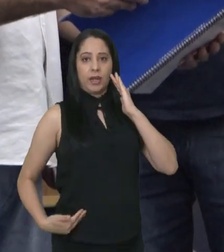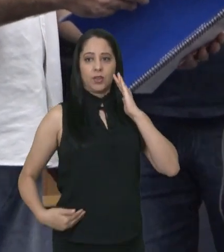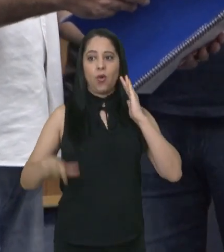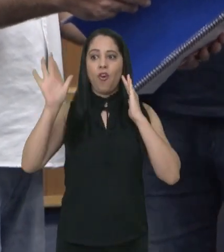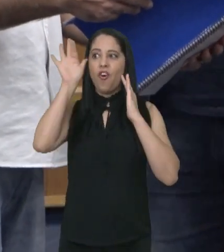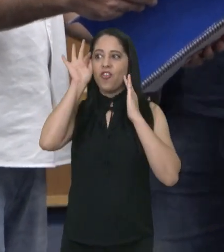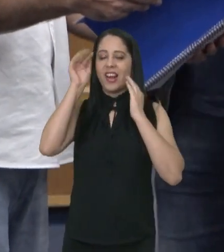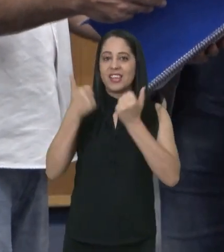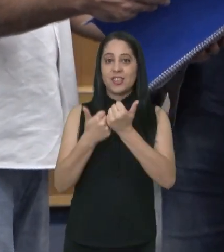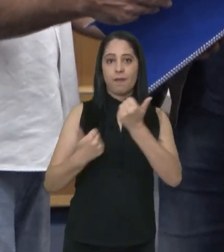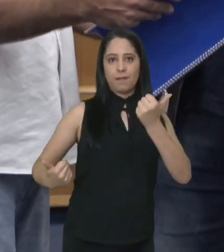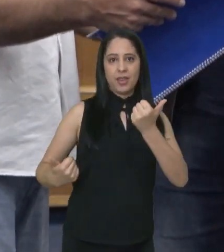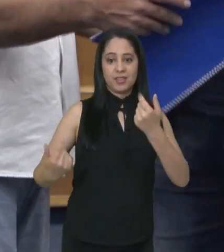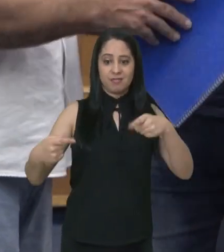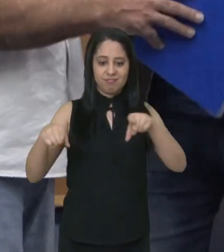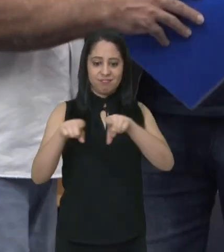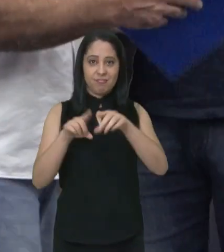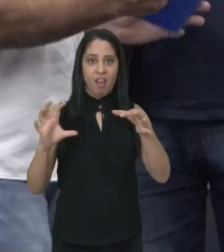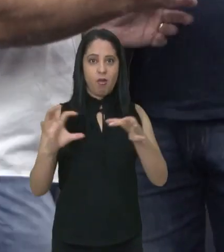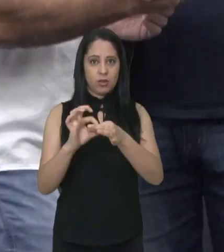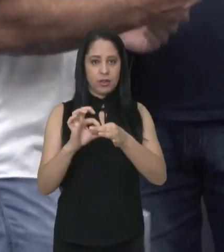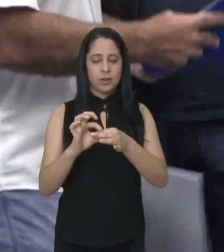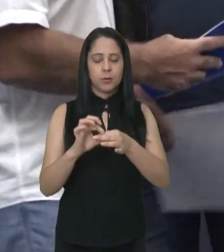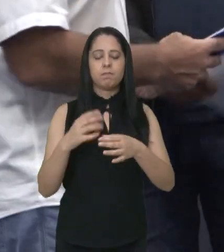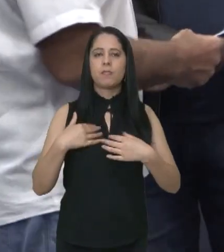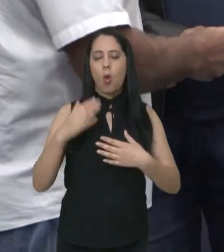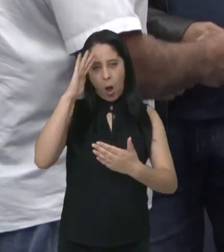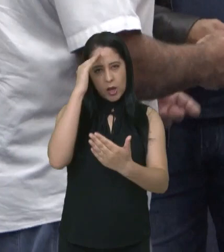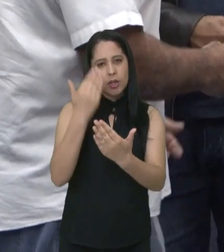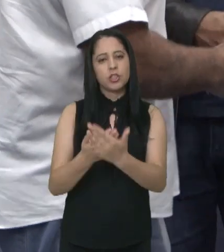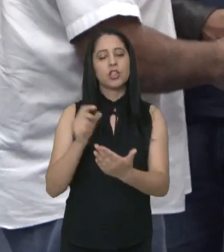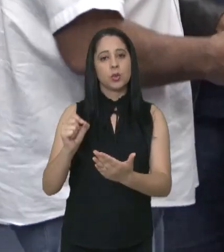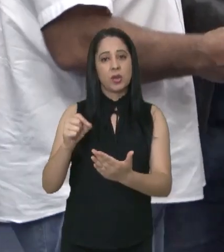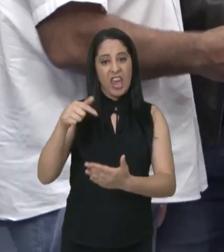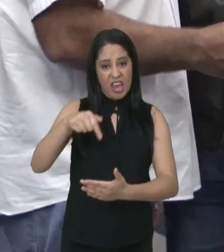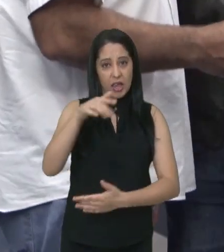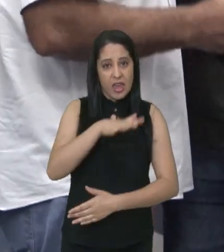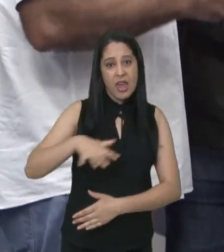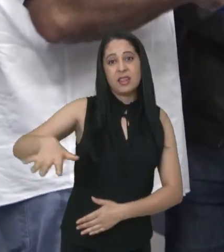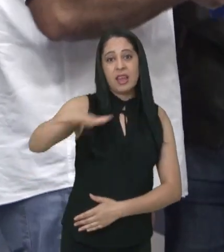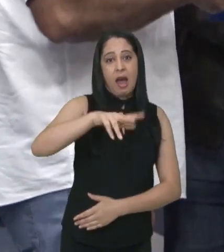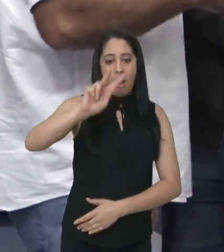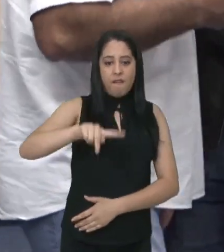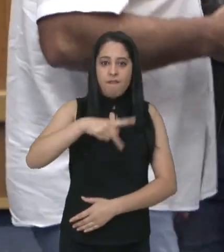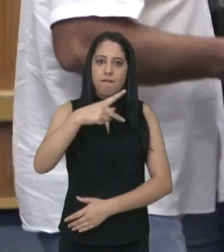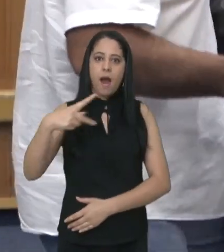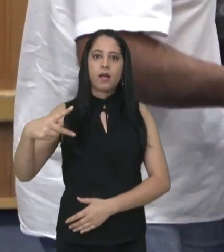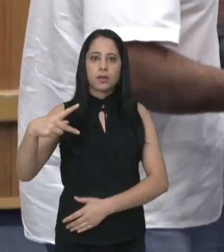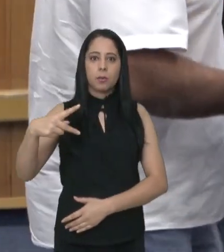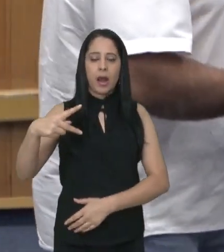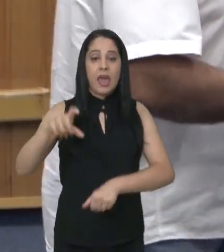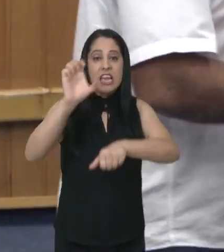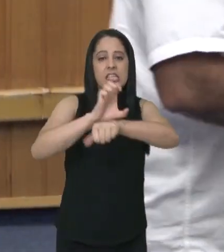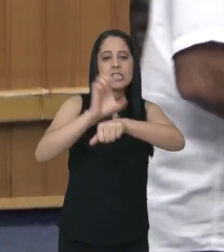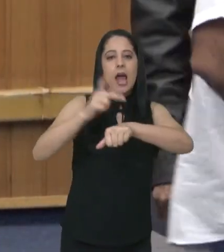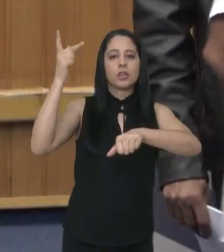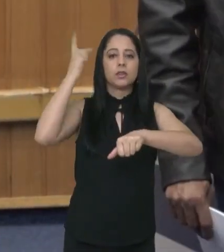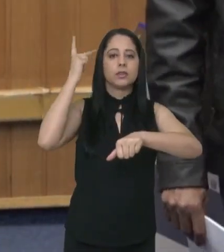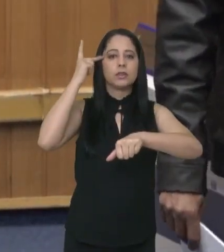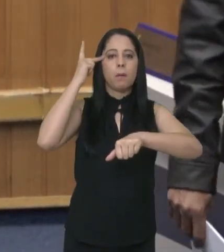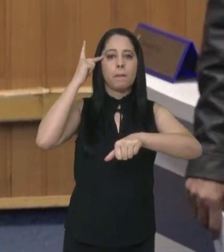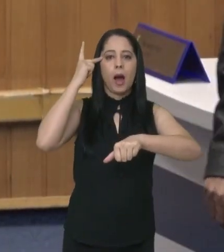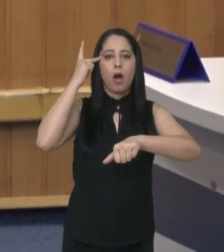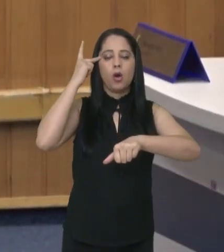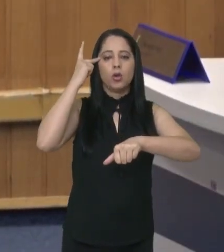Eu creio que será um novo tempo aqui para a nossa cidade, para a nossa região, para o estado. 2 pessoas